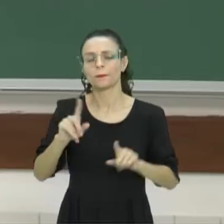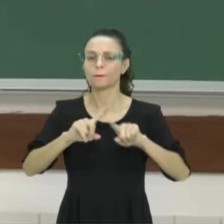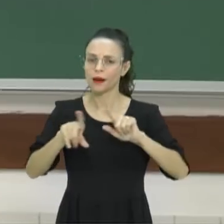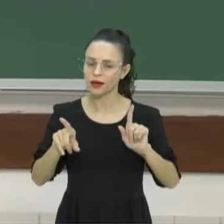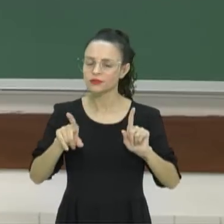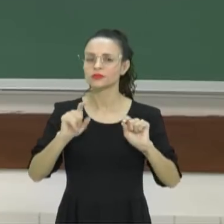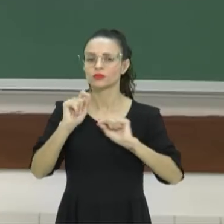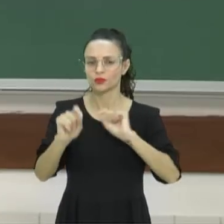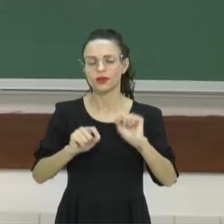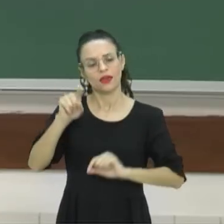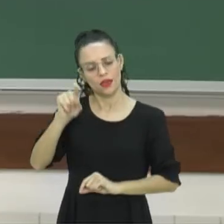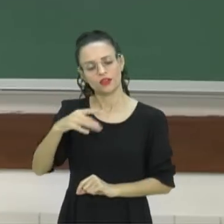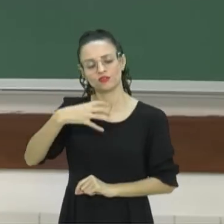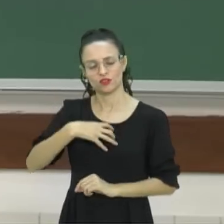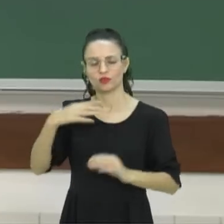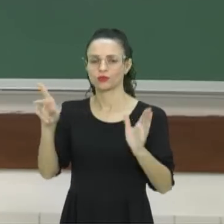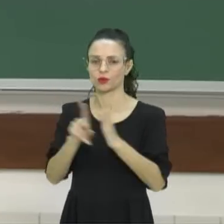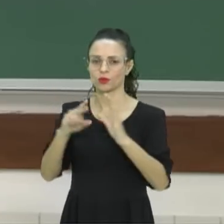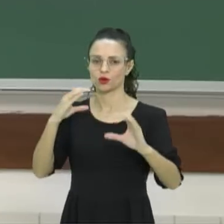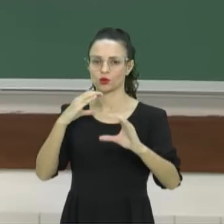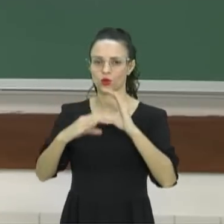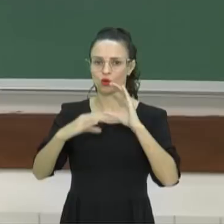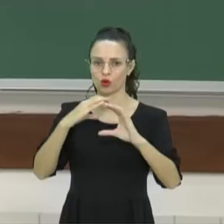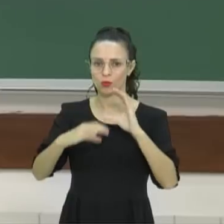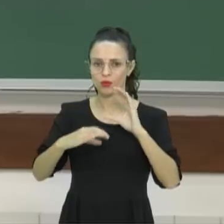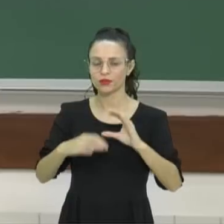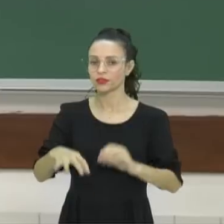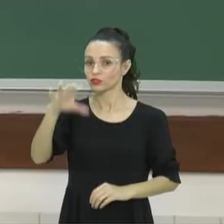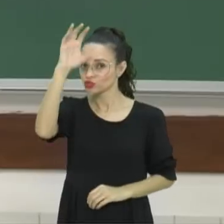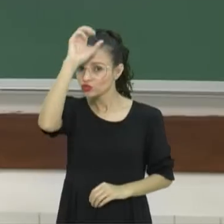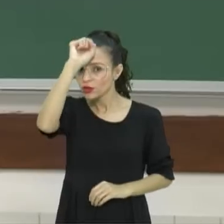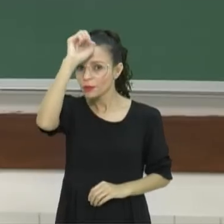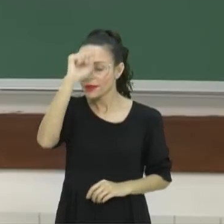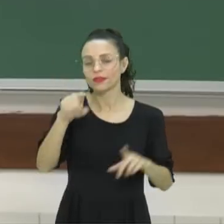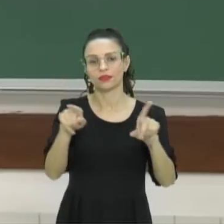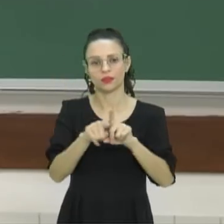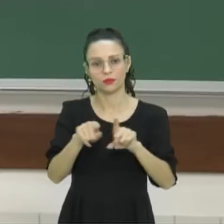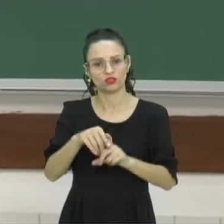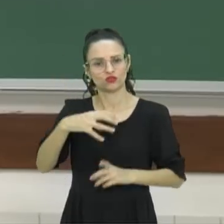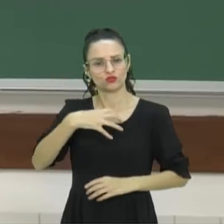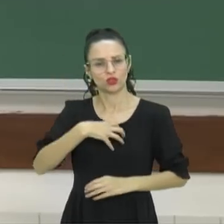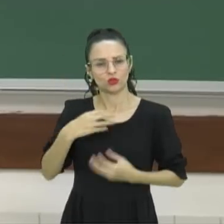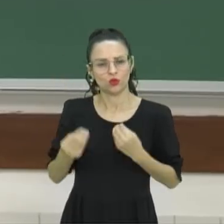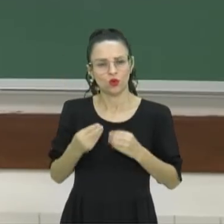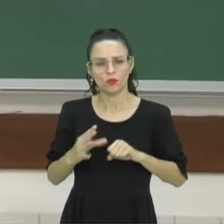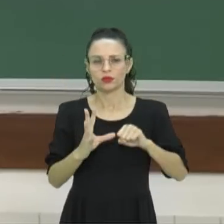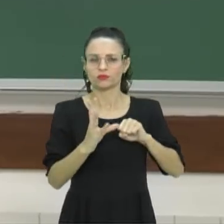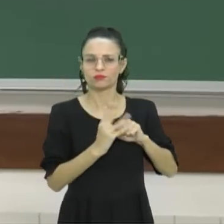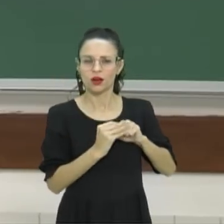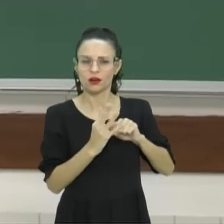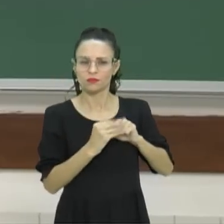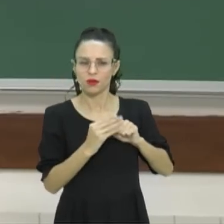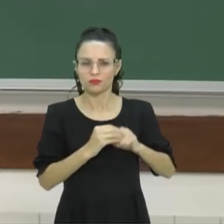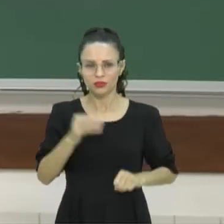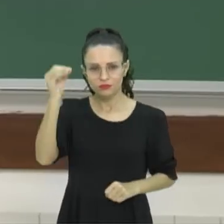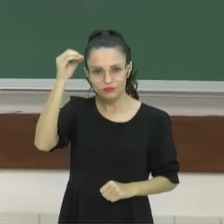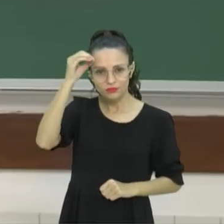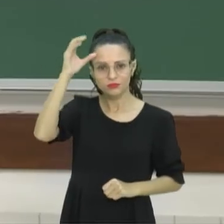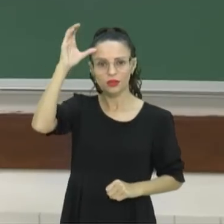é uma forma de comunicar, é uma forma de aprender, é uma forma de conhecer. E por